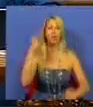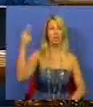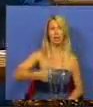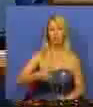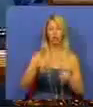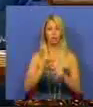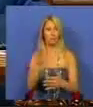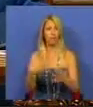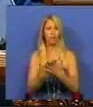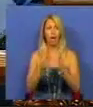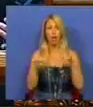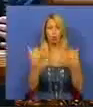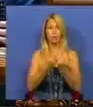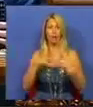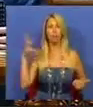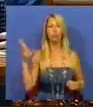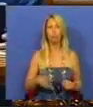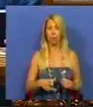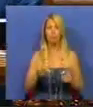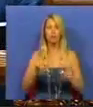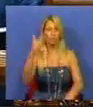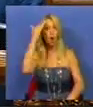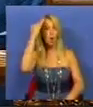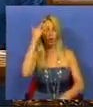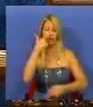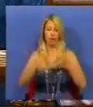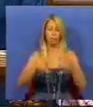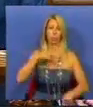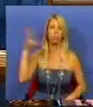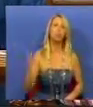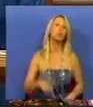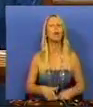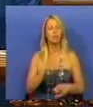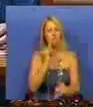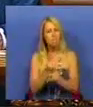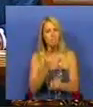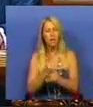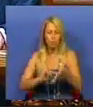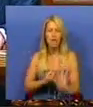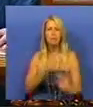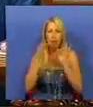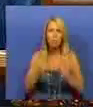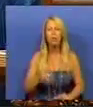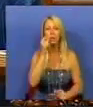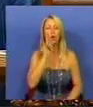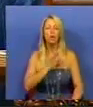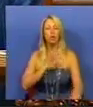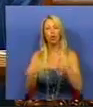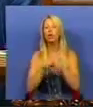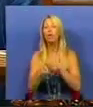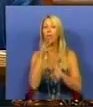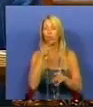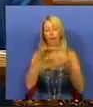ela despoltou na sociedade portuguesa e na consciência dos cidadãos, o que é mesmo necessário, senhoras e senhores deputados, é uma